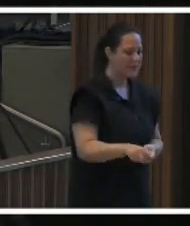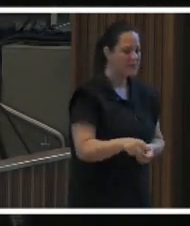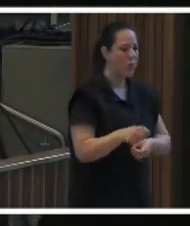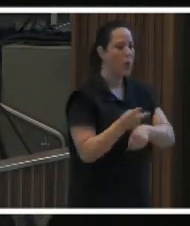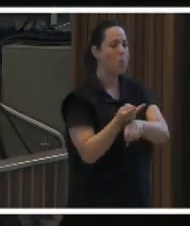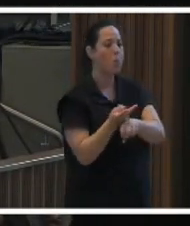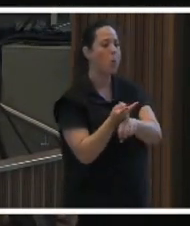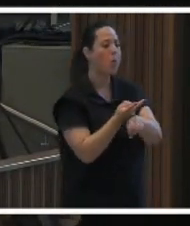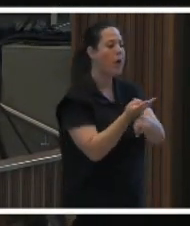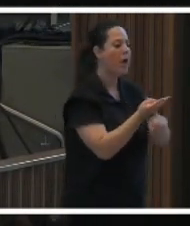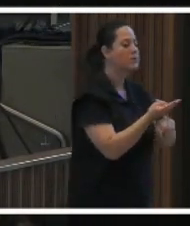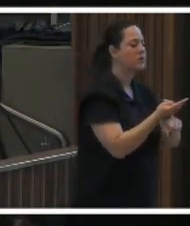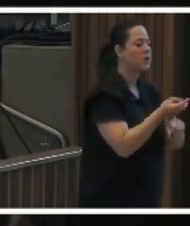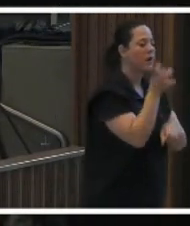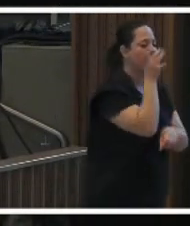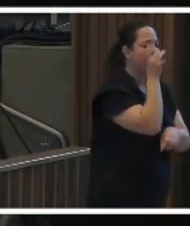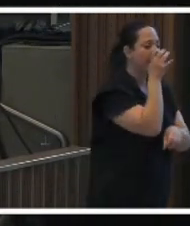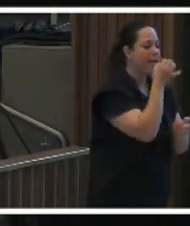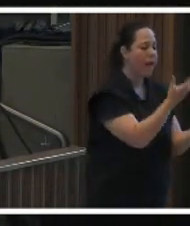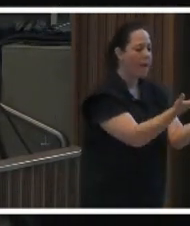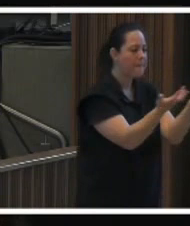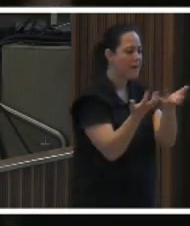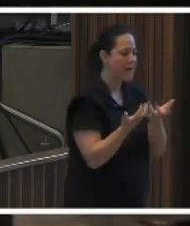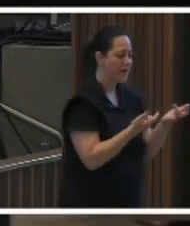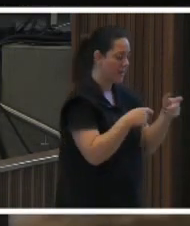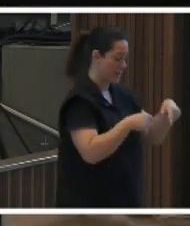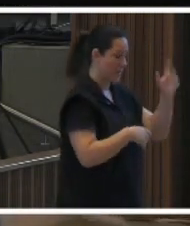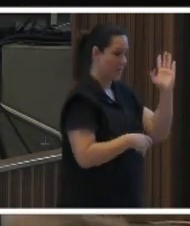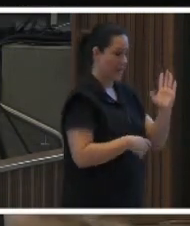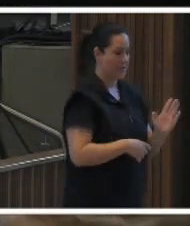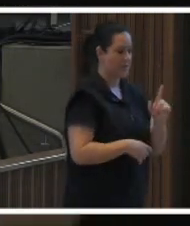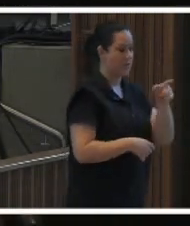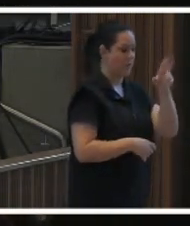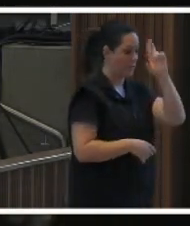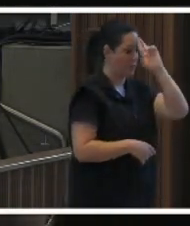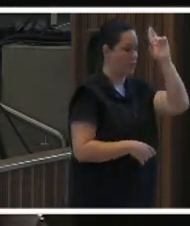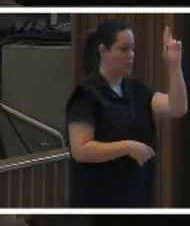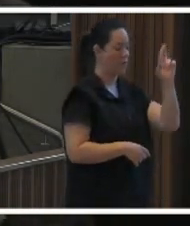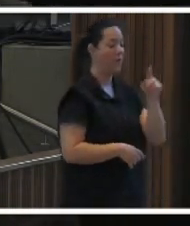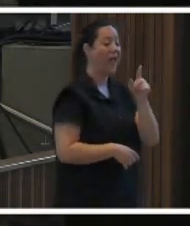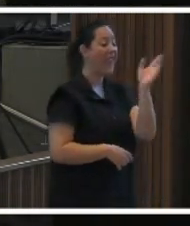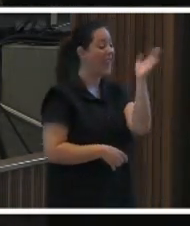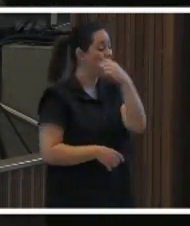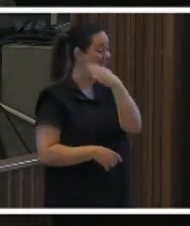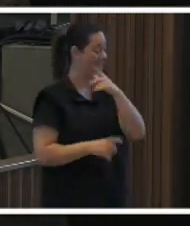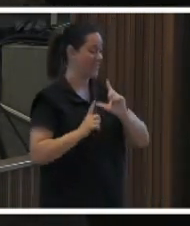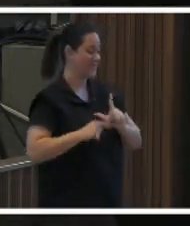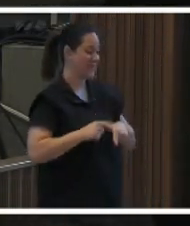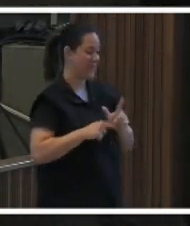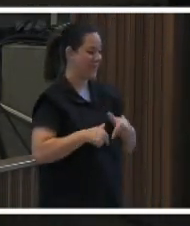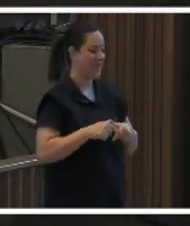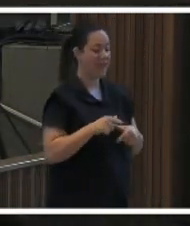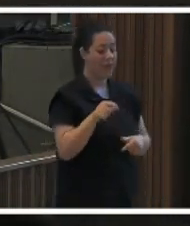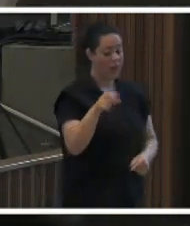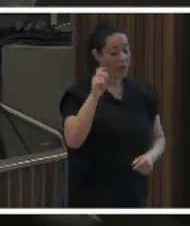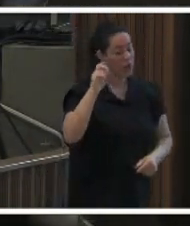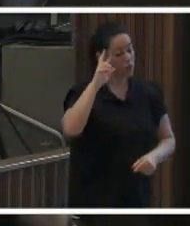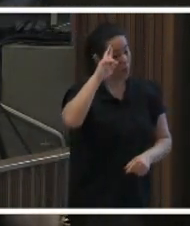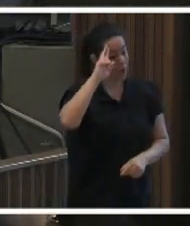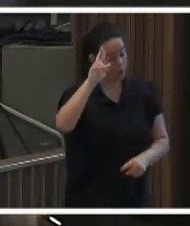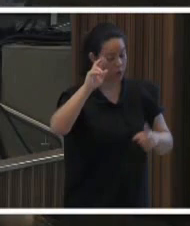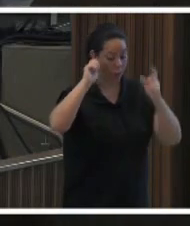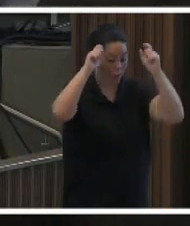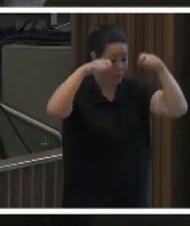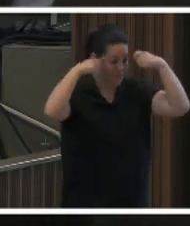procurando pasto. Aqui no Brasil, você é o dono do pasto. Lá, eles são os donos das ovelhas, o pasto é